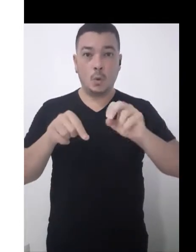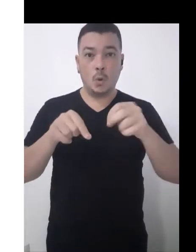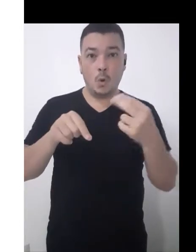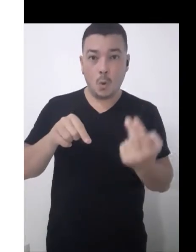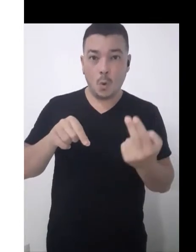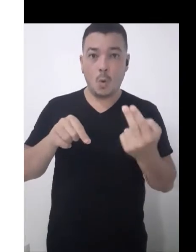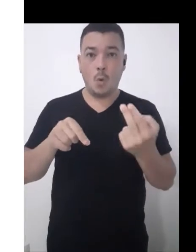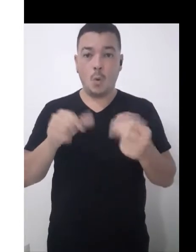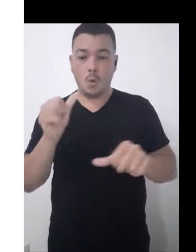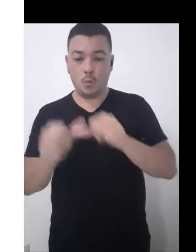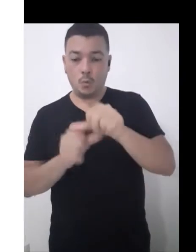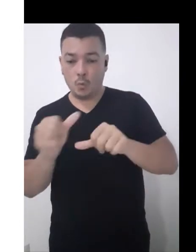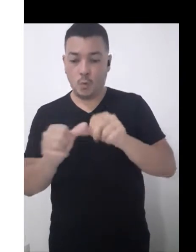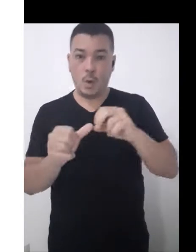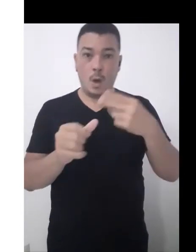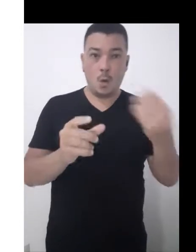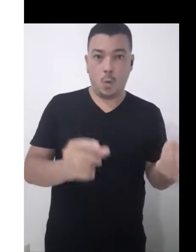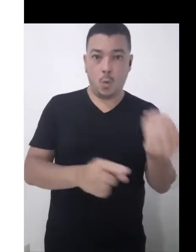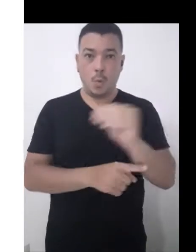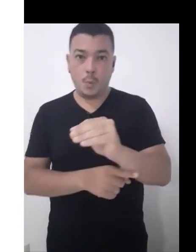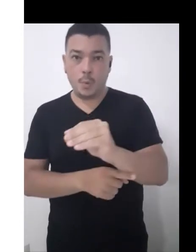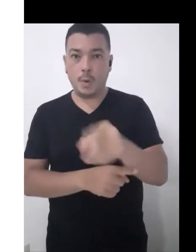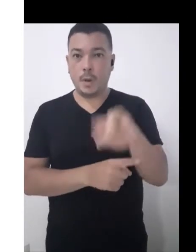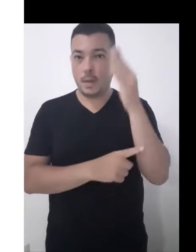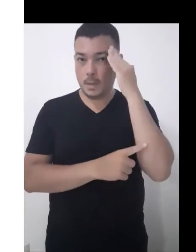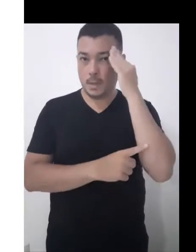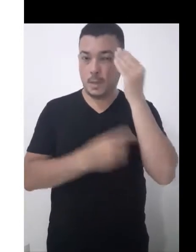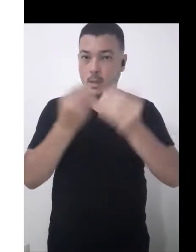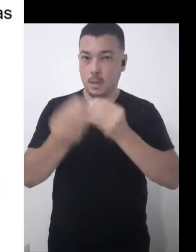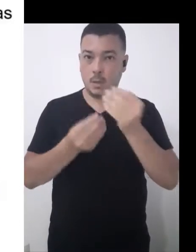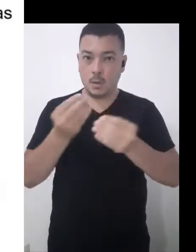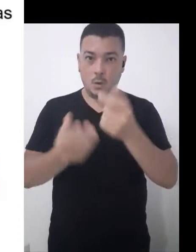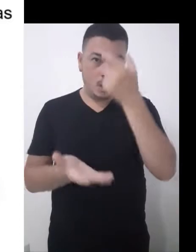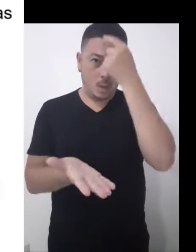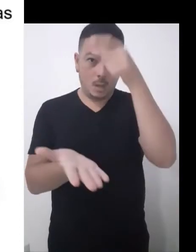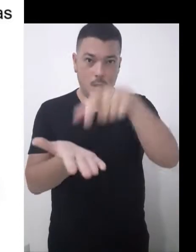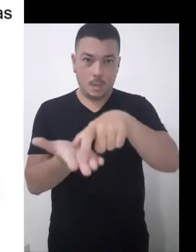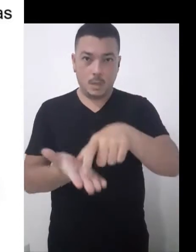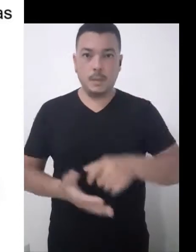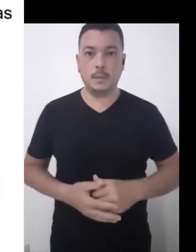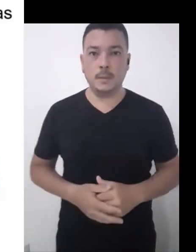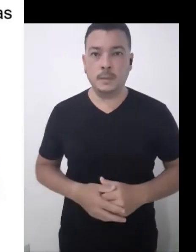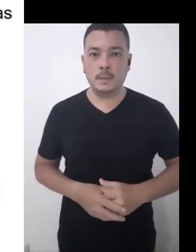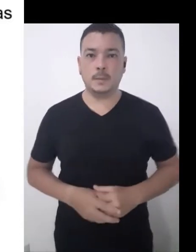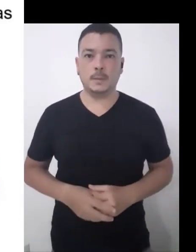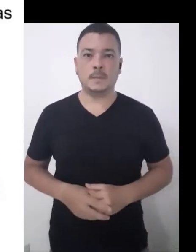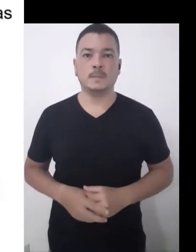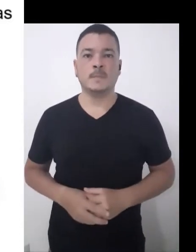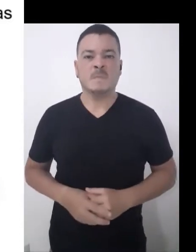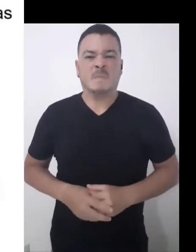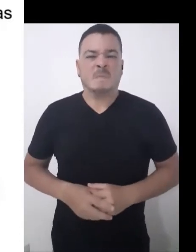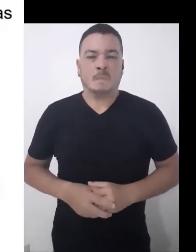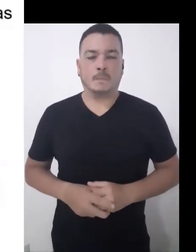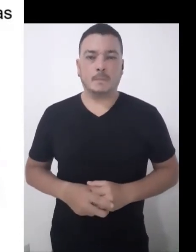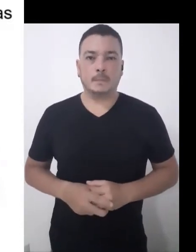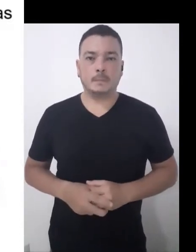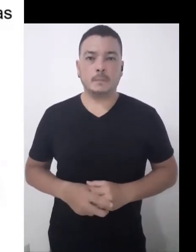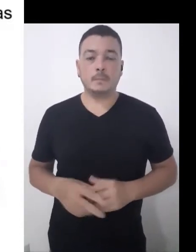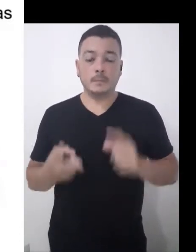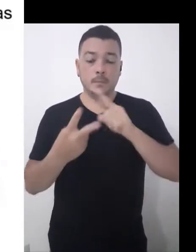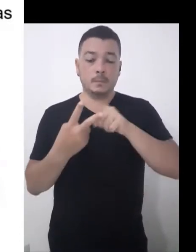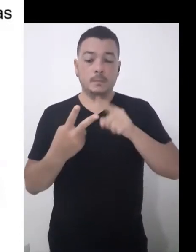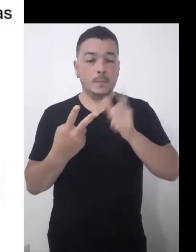ou adicionar, enfim, entender melhor como funcionam as memórias RAM. Né? Dois termos